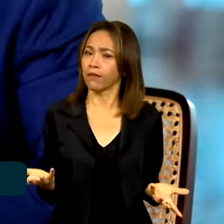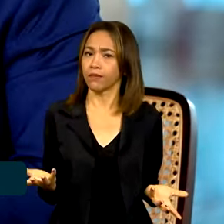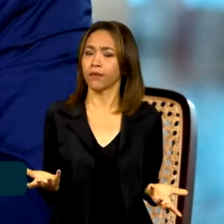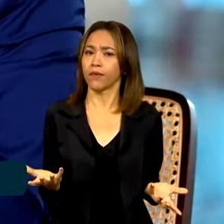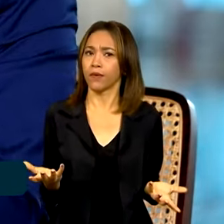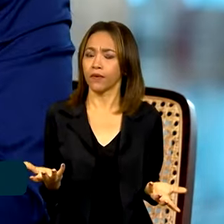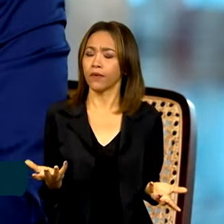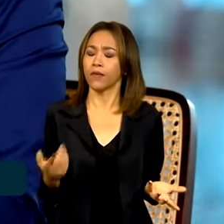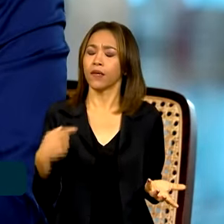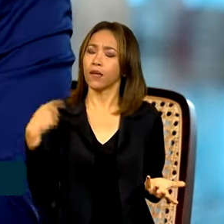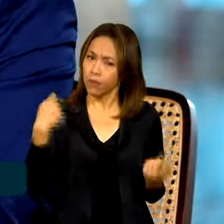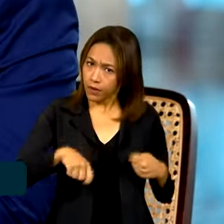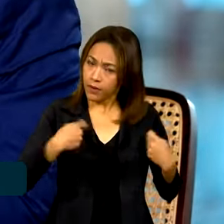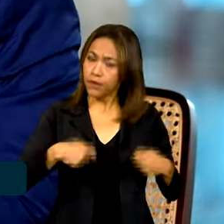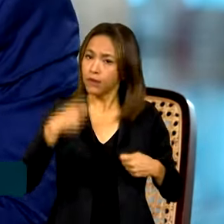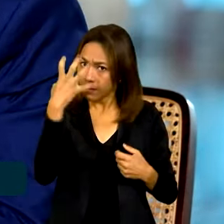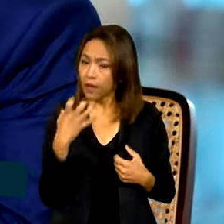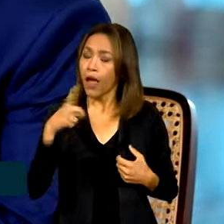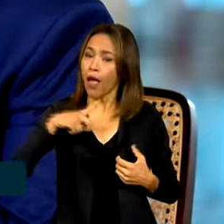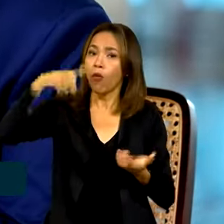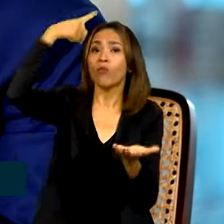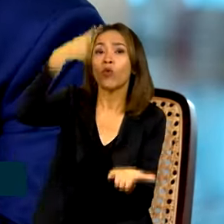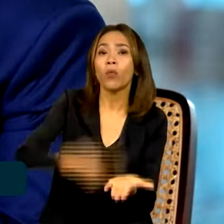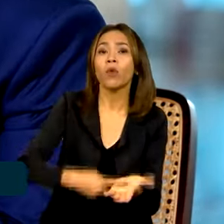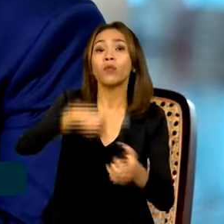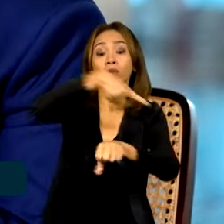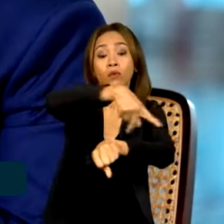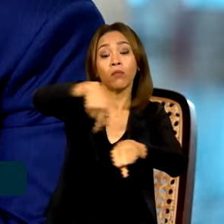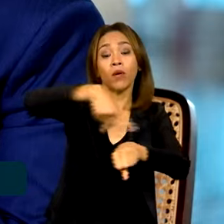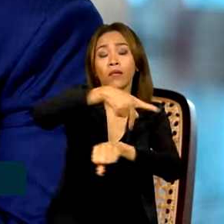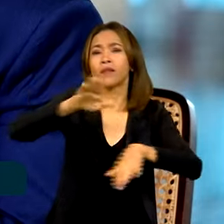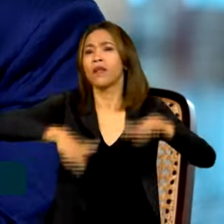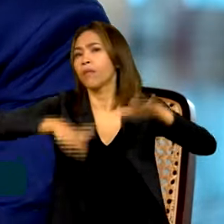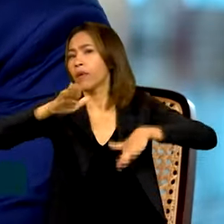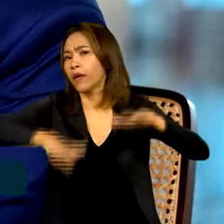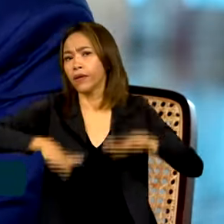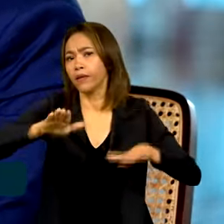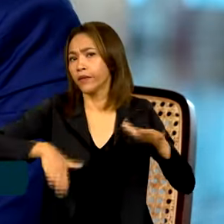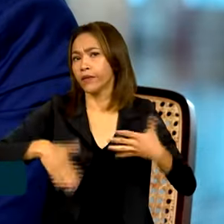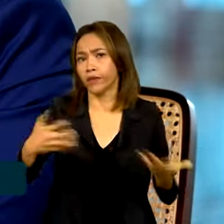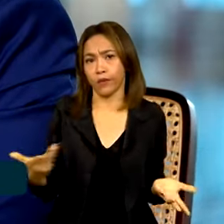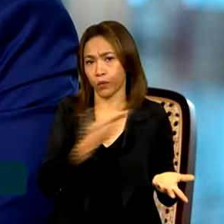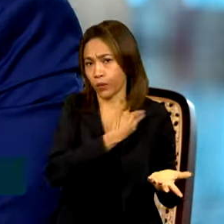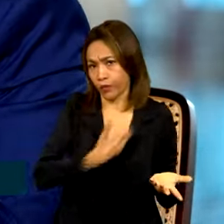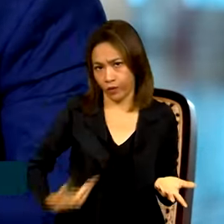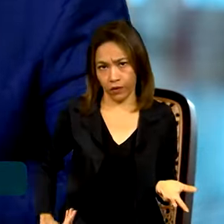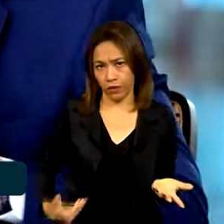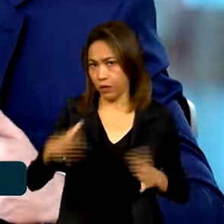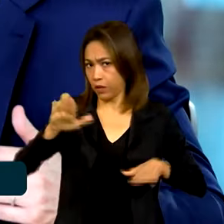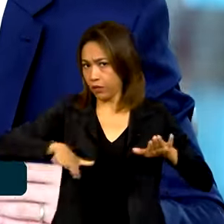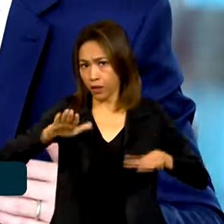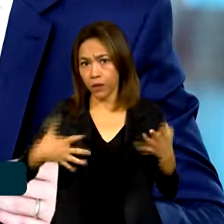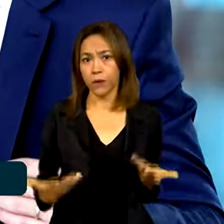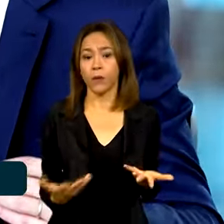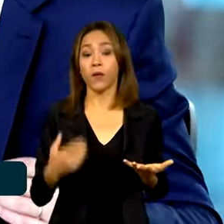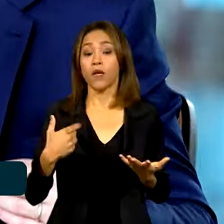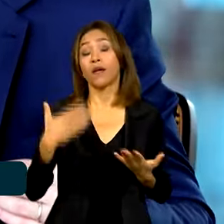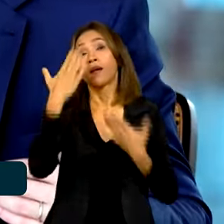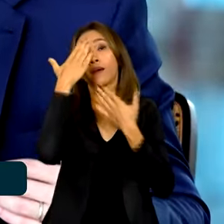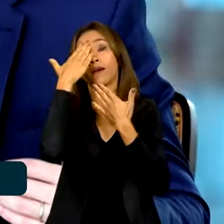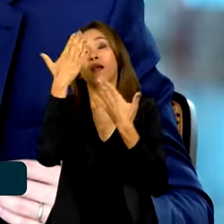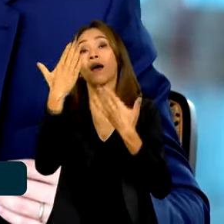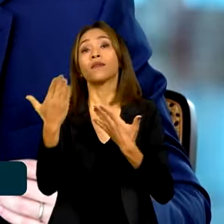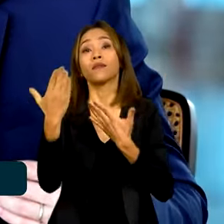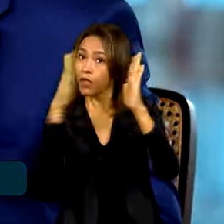ser um programa de estado independentemente de quem esteja e foi graças ao seu retorno que o programa minha casa a minha